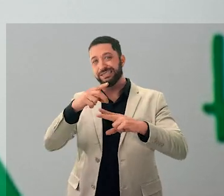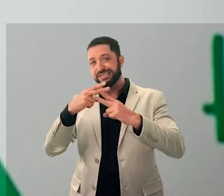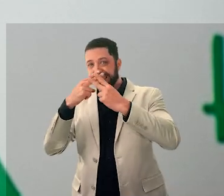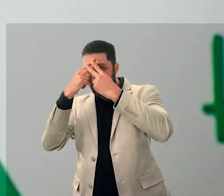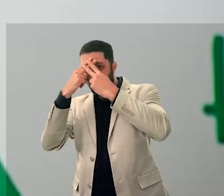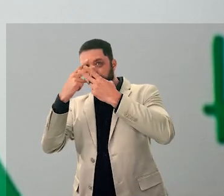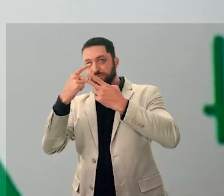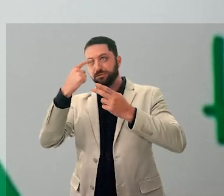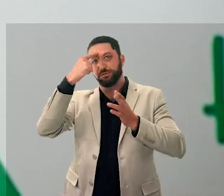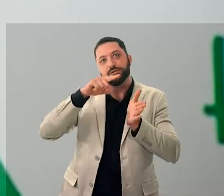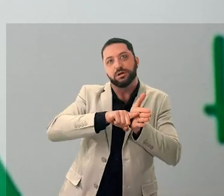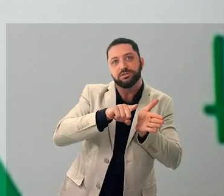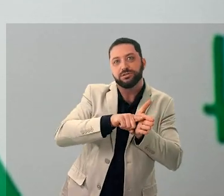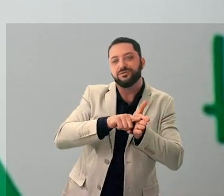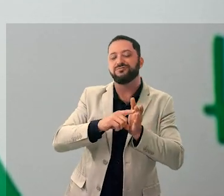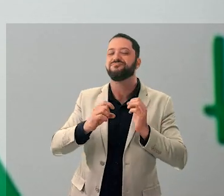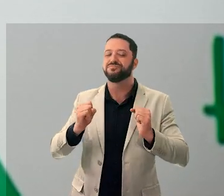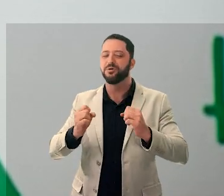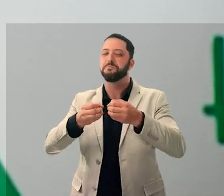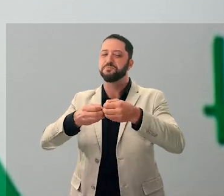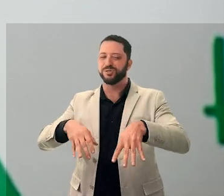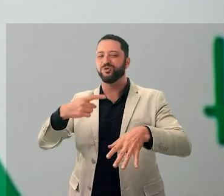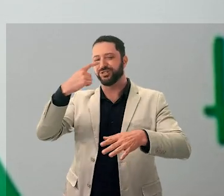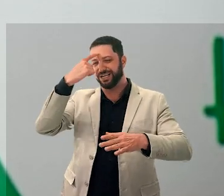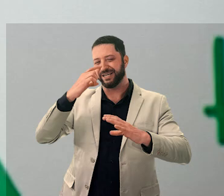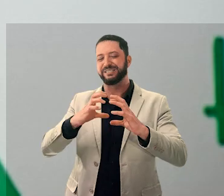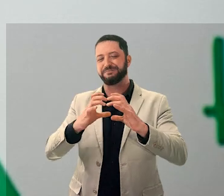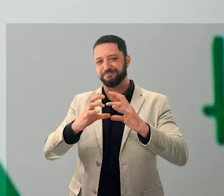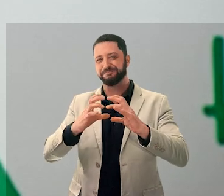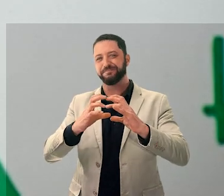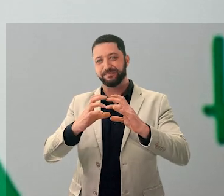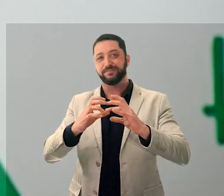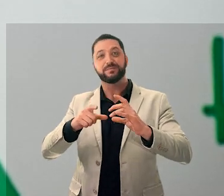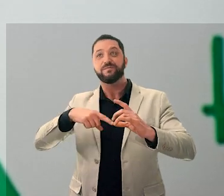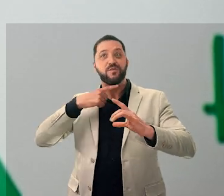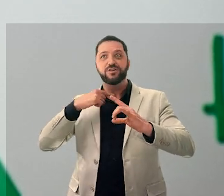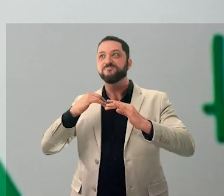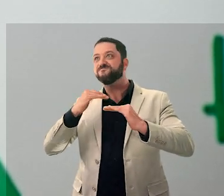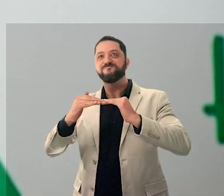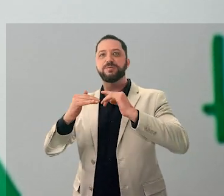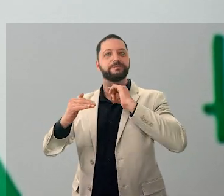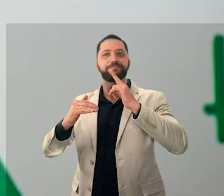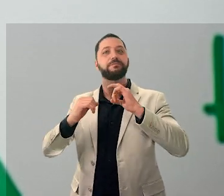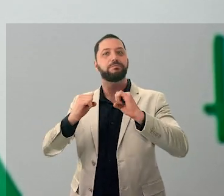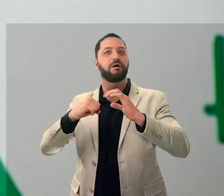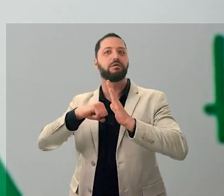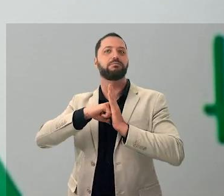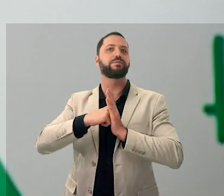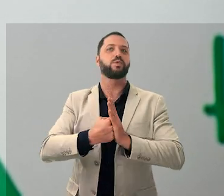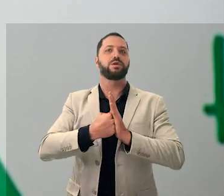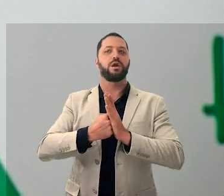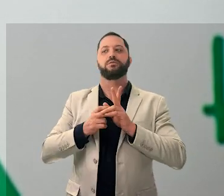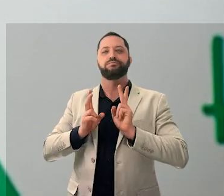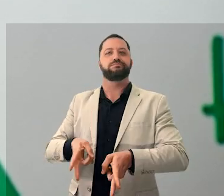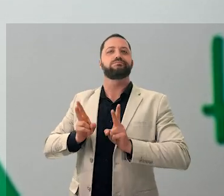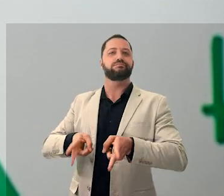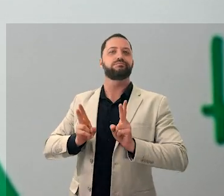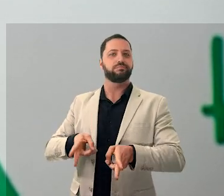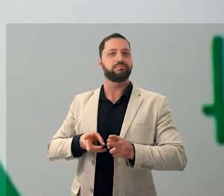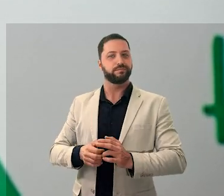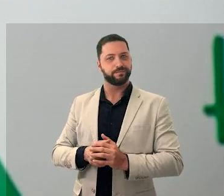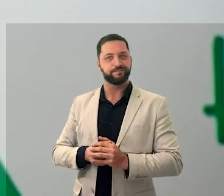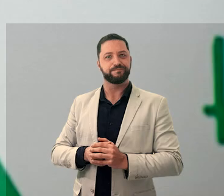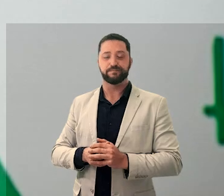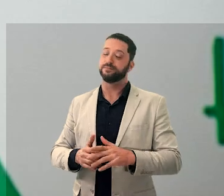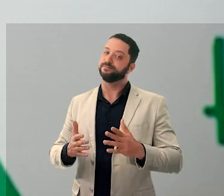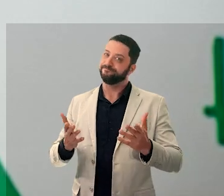traumas podem ter efeitos profundos no nosso cérebro, afetando a capacidade de uma pessoa de alcançar seus